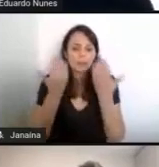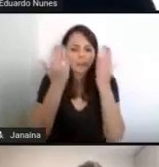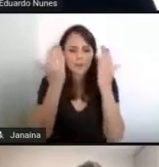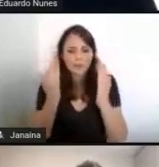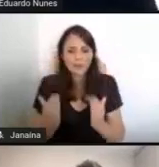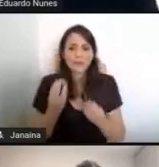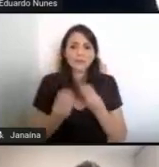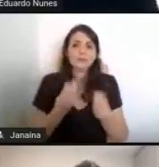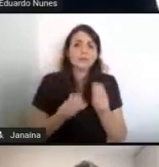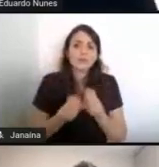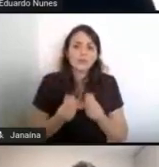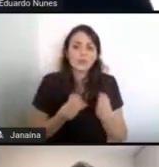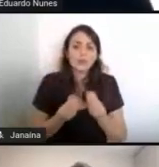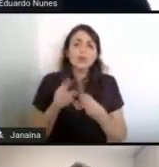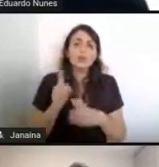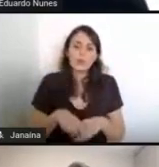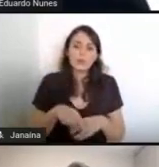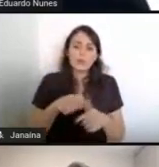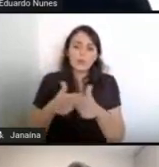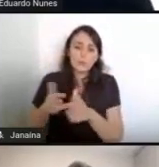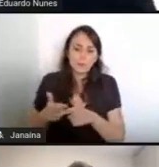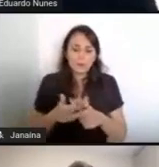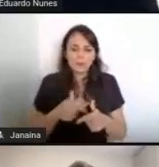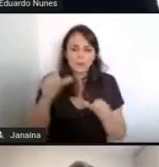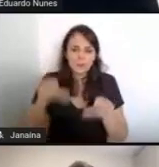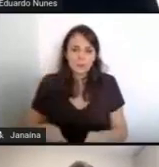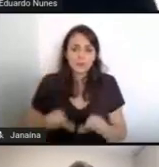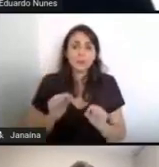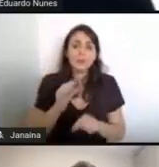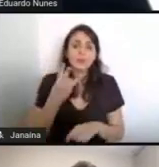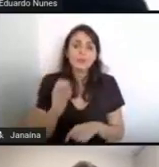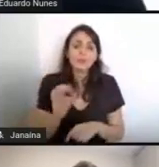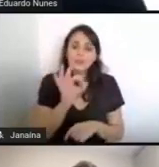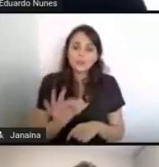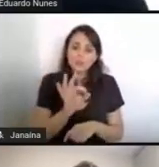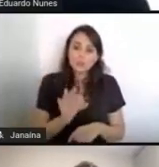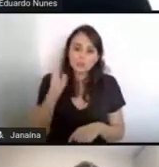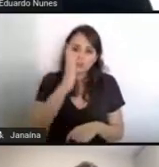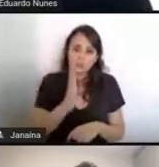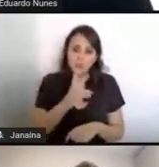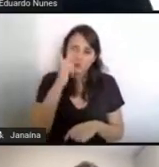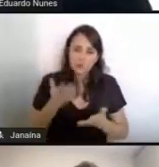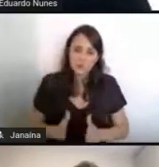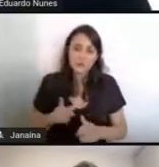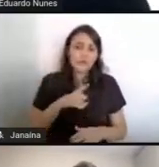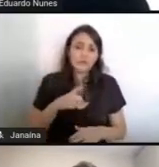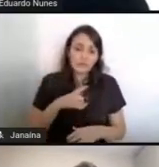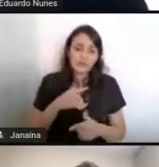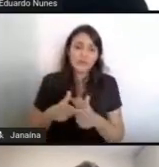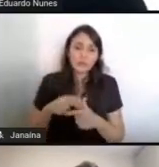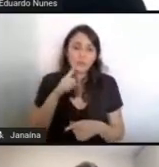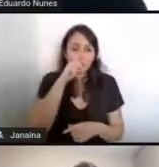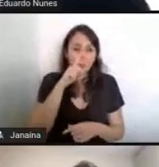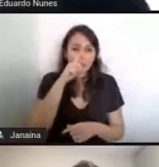fatores de risco para o agravamento da Covid, que 30% dos brasileiros tinha pelo menos um fator de risco para esse agravamento, e